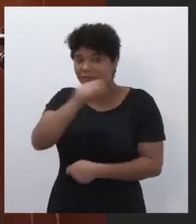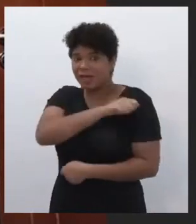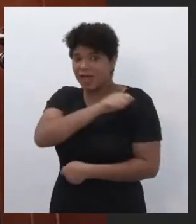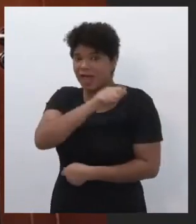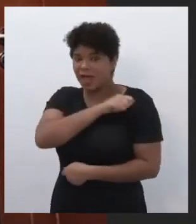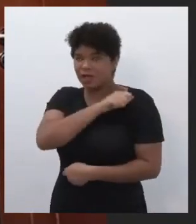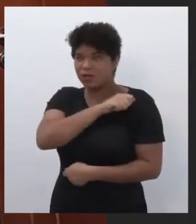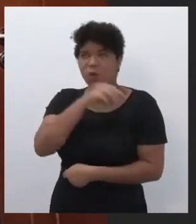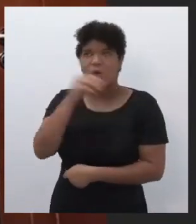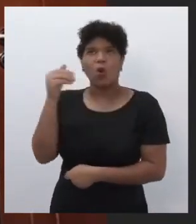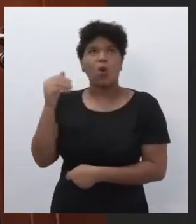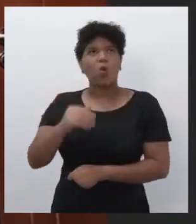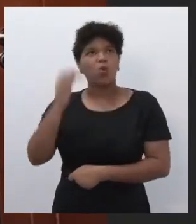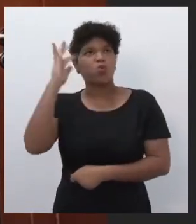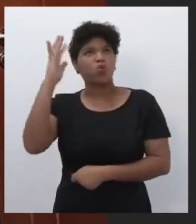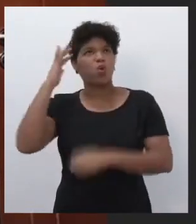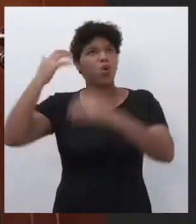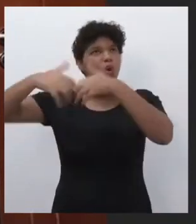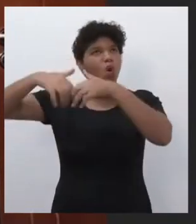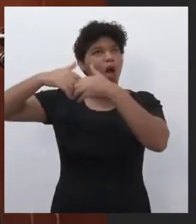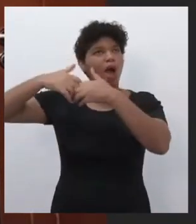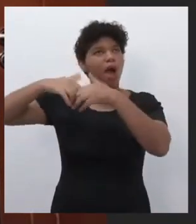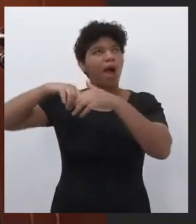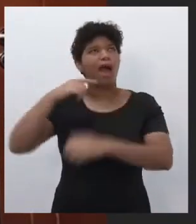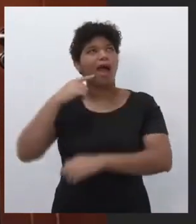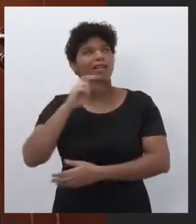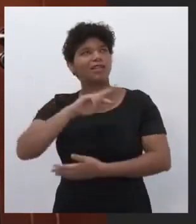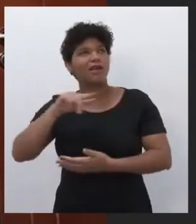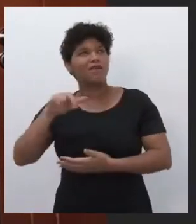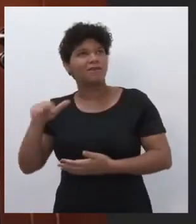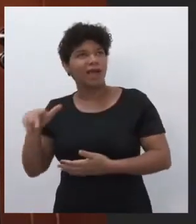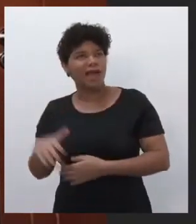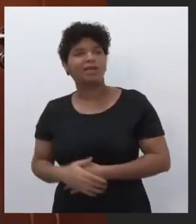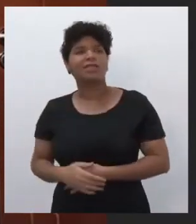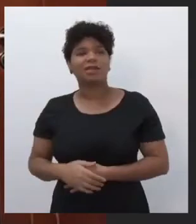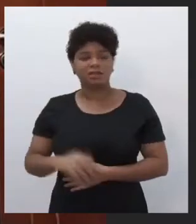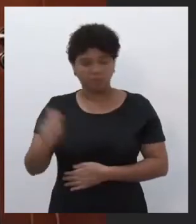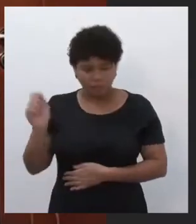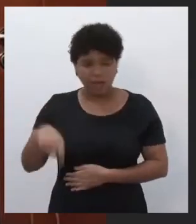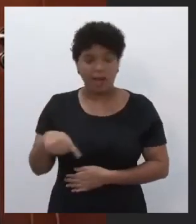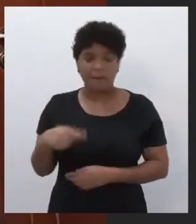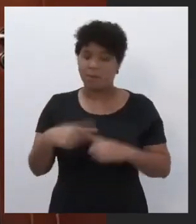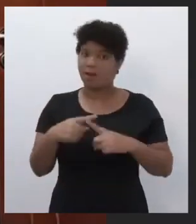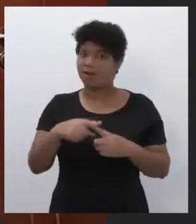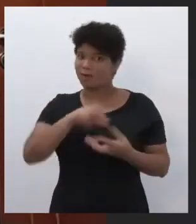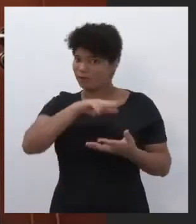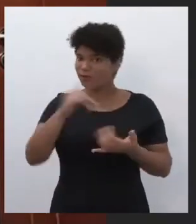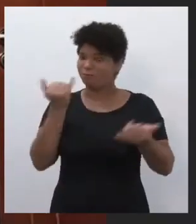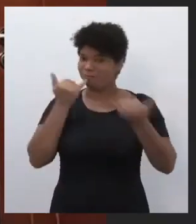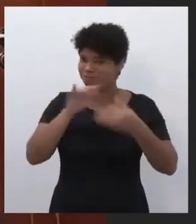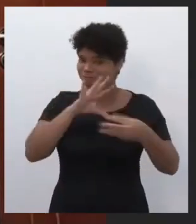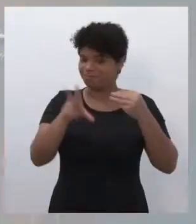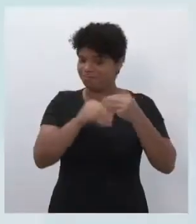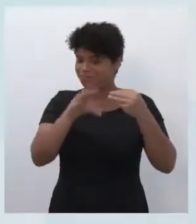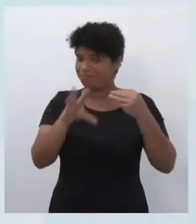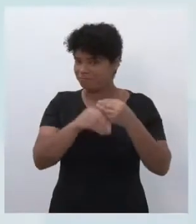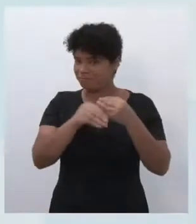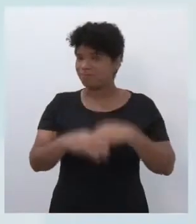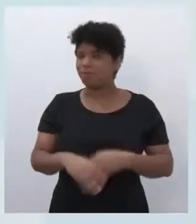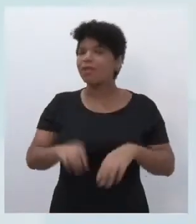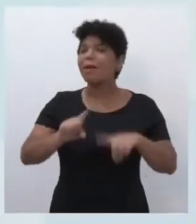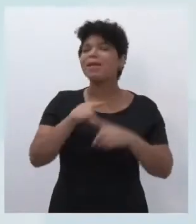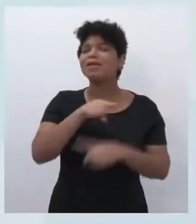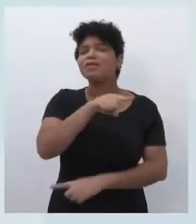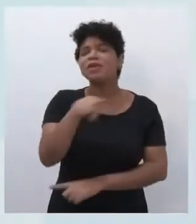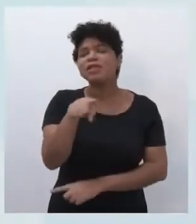mobilizar discussões. Queremos ouvir de vocês, através de compartilhar aqui no chat, qual seria a proposta observando